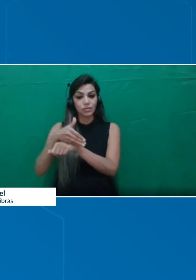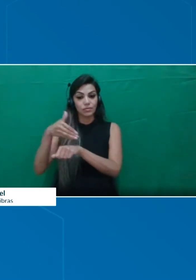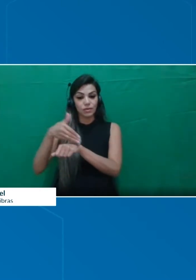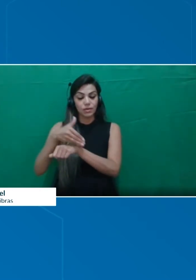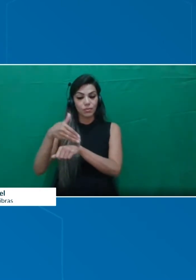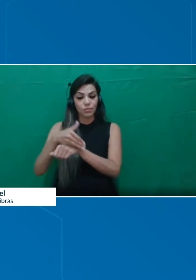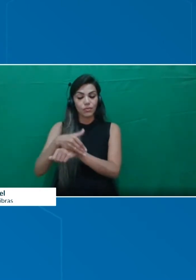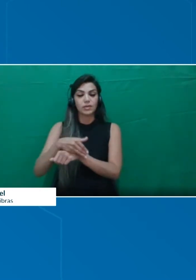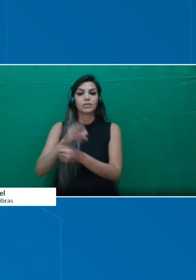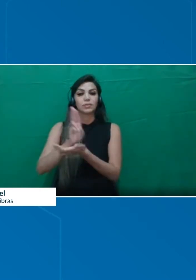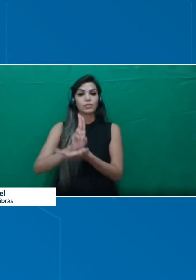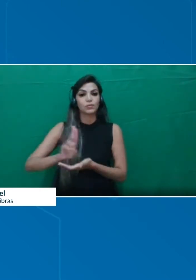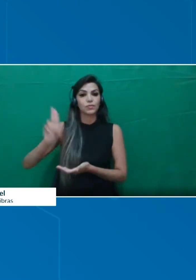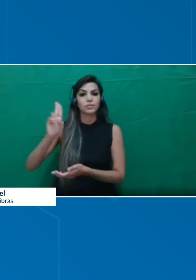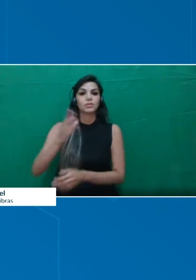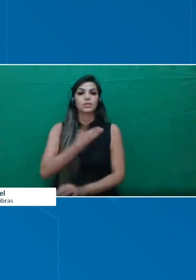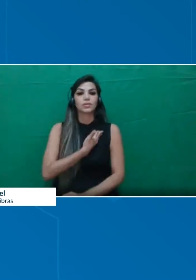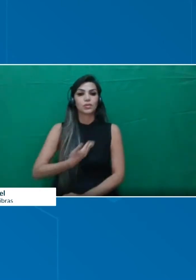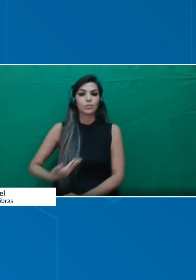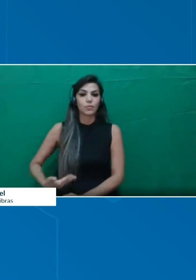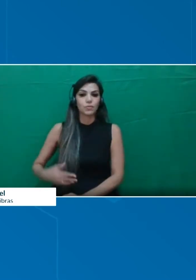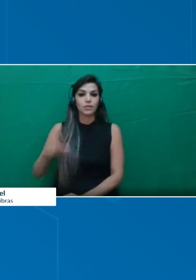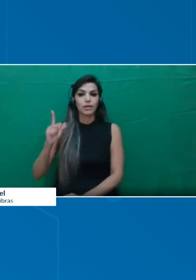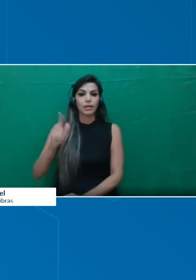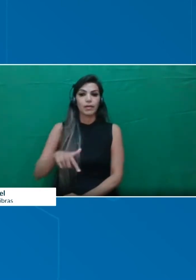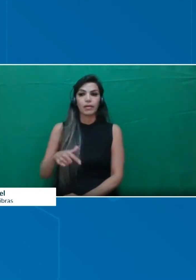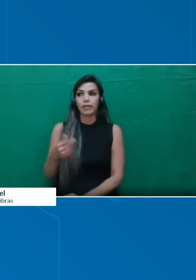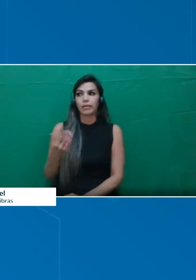públicas, né, de